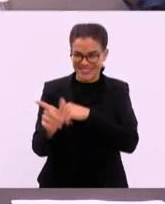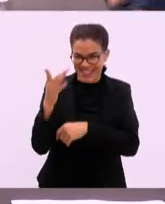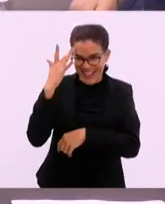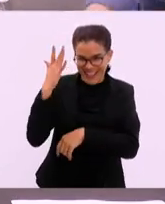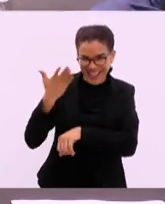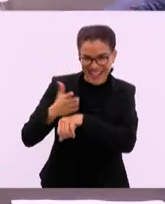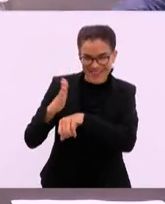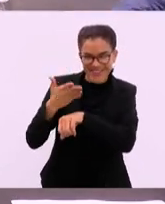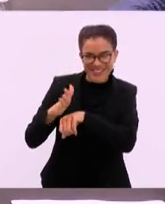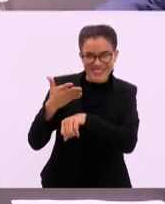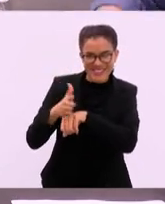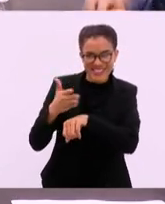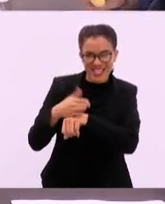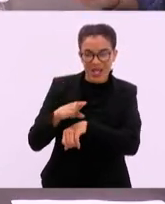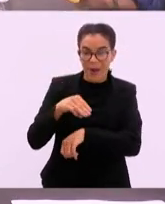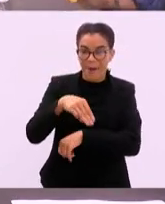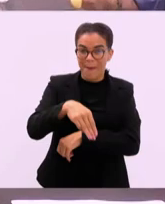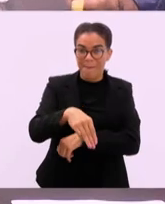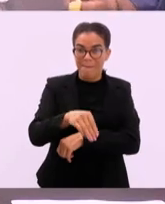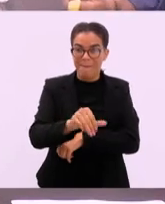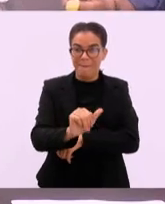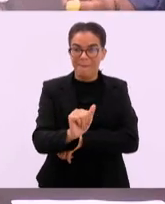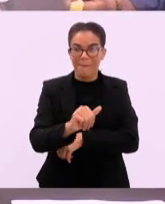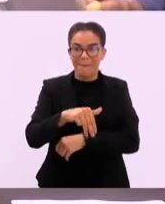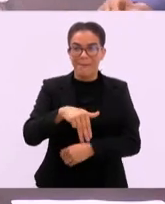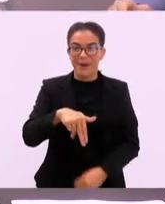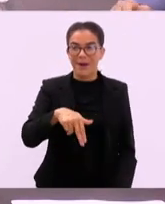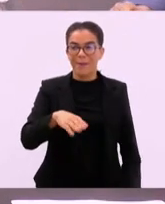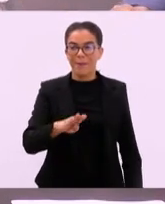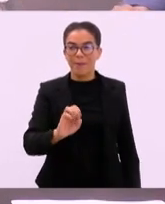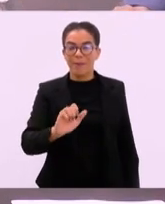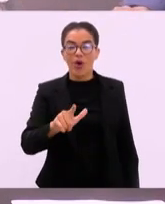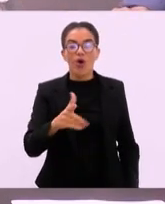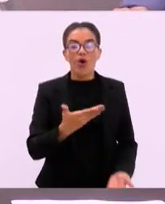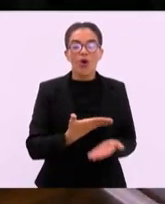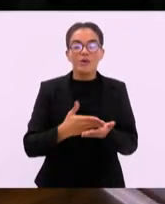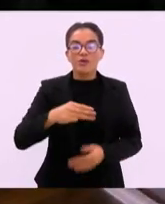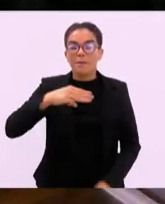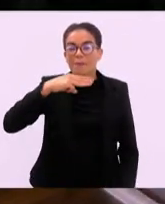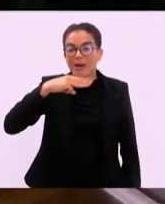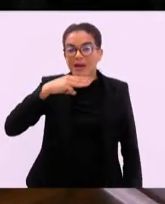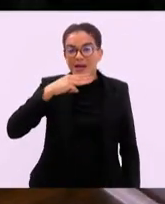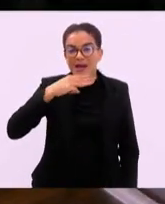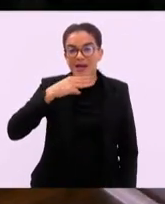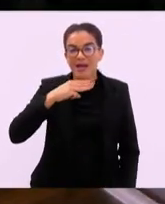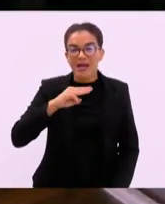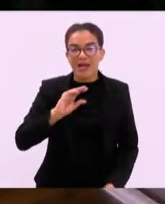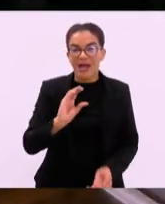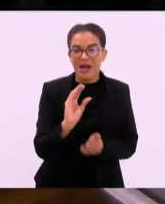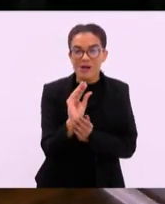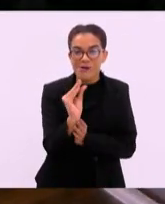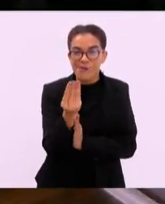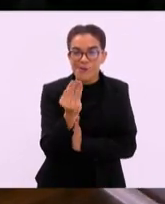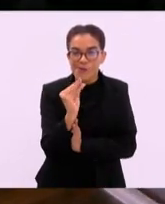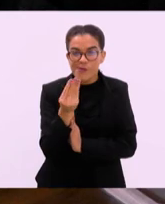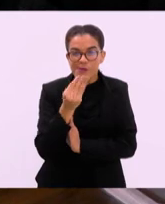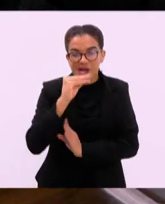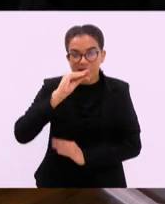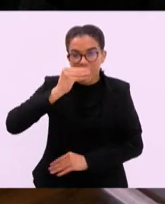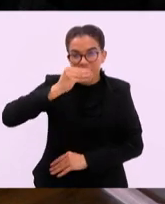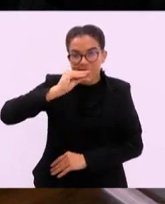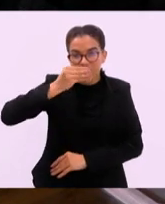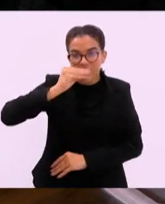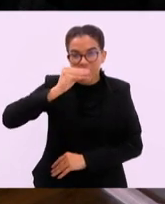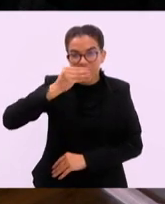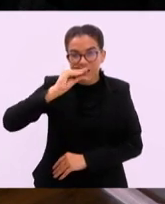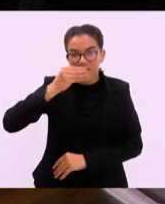mambol, cara? A mambol é um esporte que se iniciou com um caroço de manga, manga de um lado para o outro. Isso aí. Porque